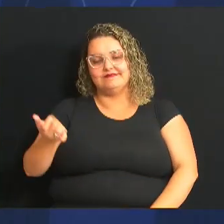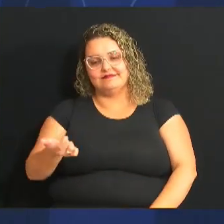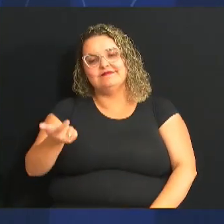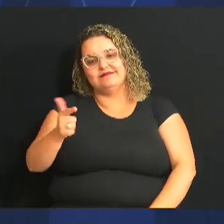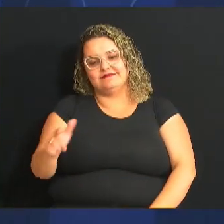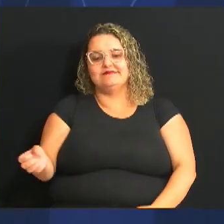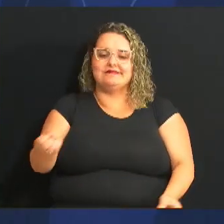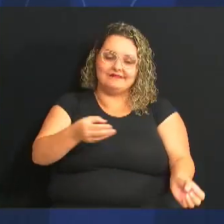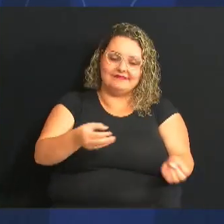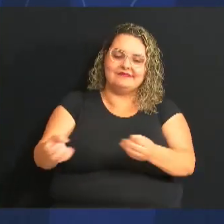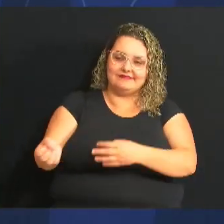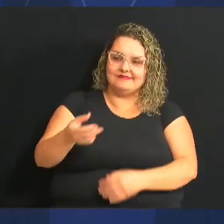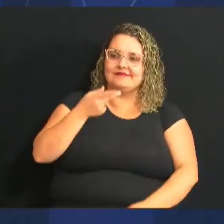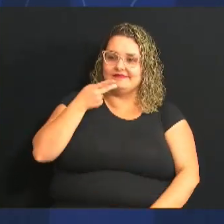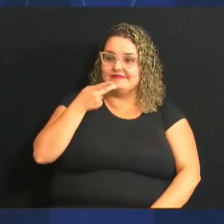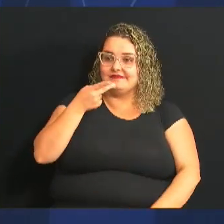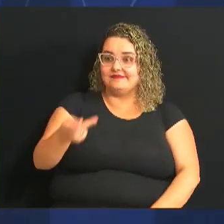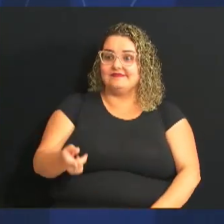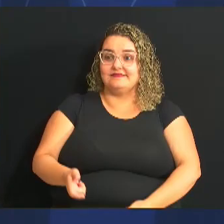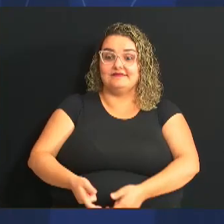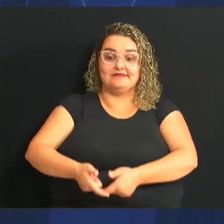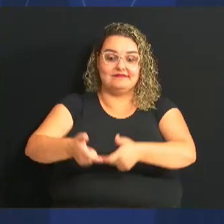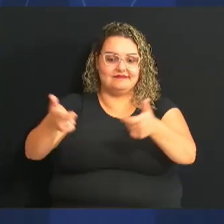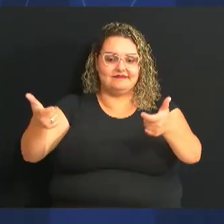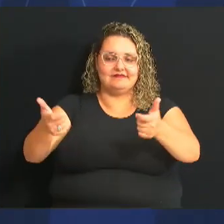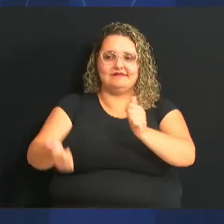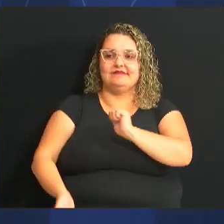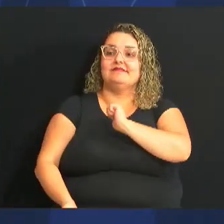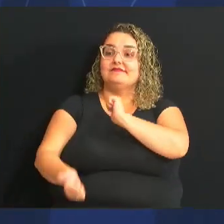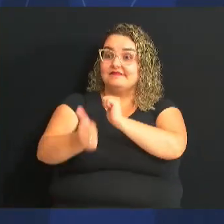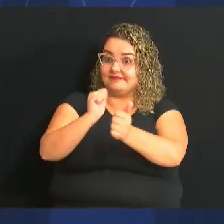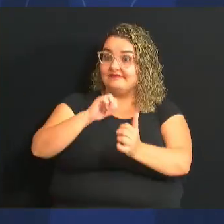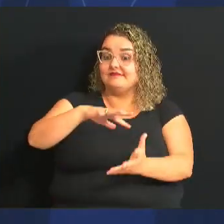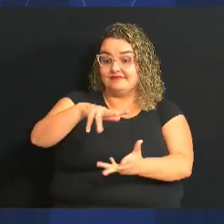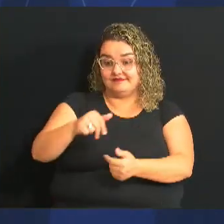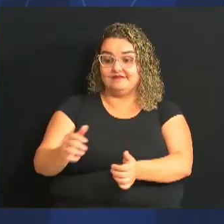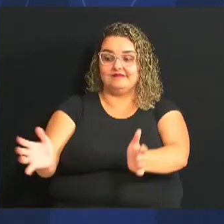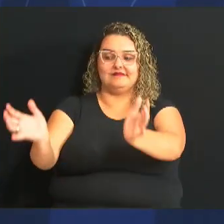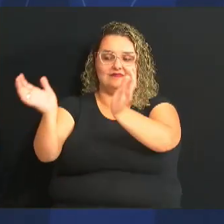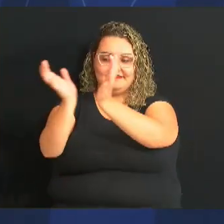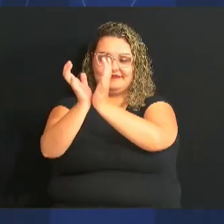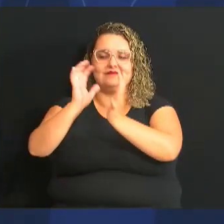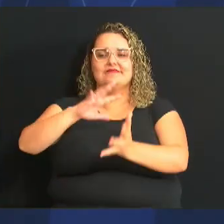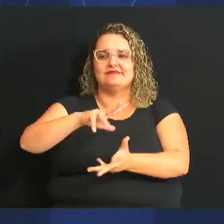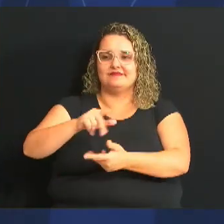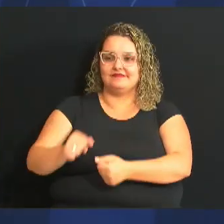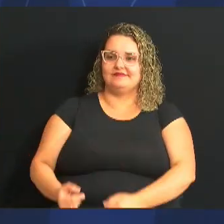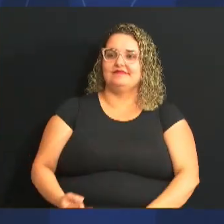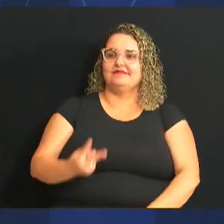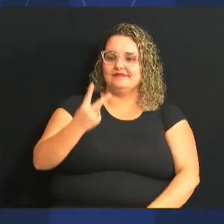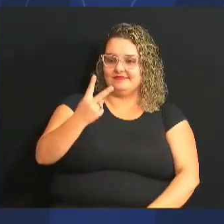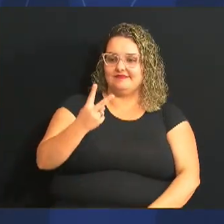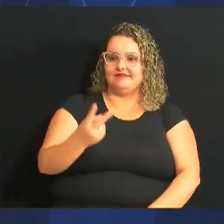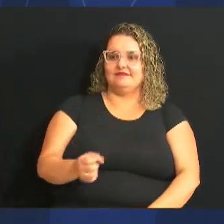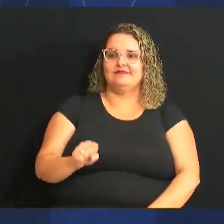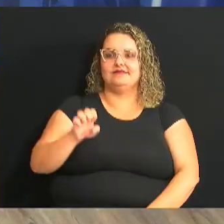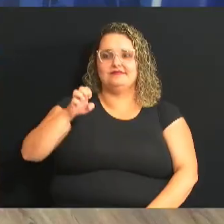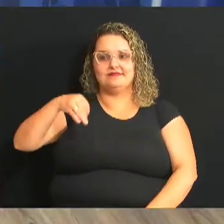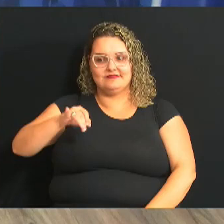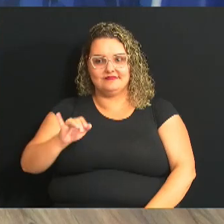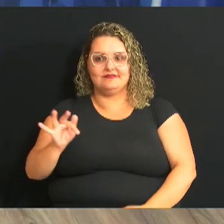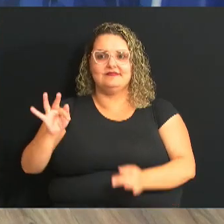atualizando aqui a maior competição de futebol do mundo, que é a Copa do Mundo, com essas duas semifinais.